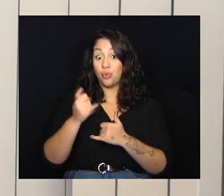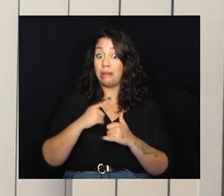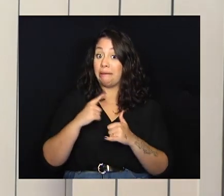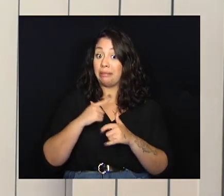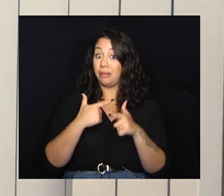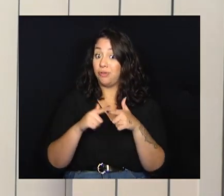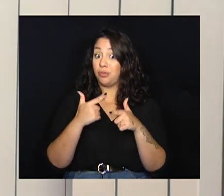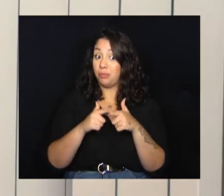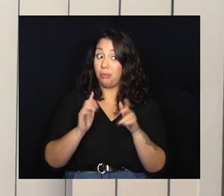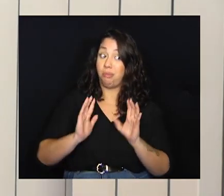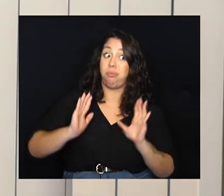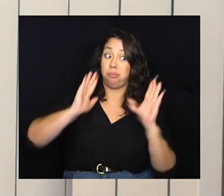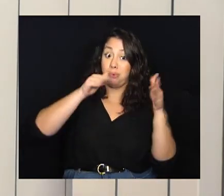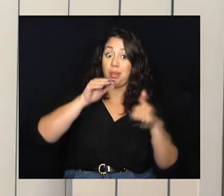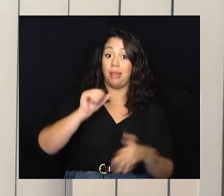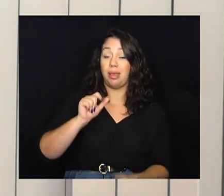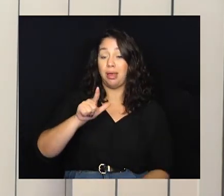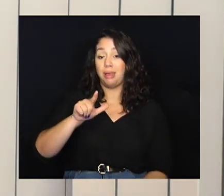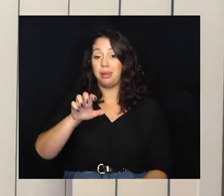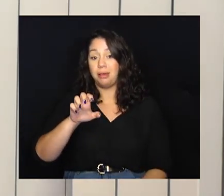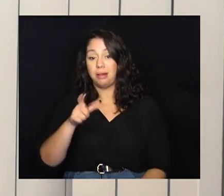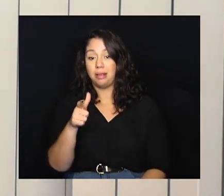Alexander acompanhe